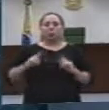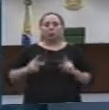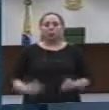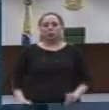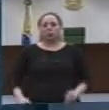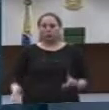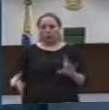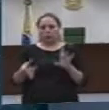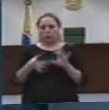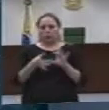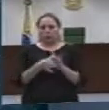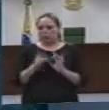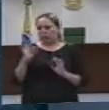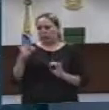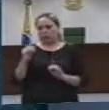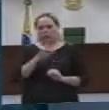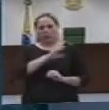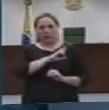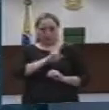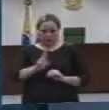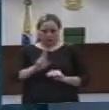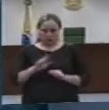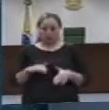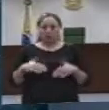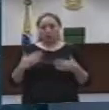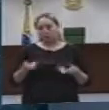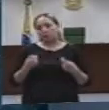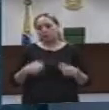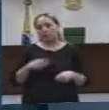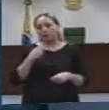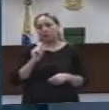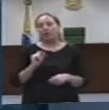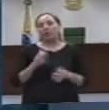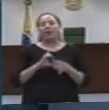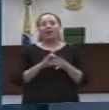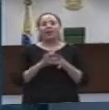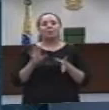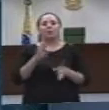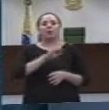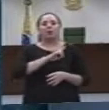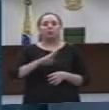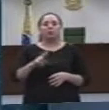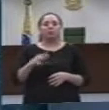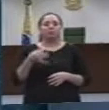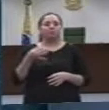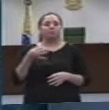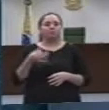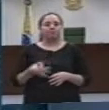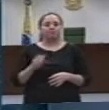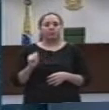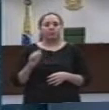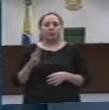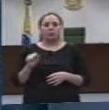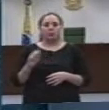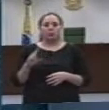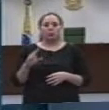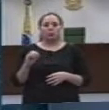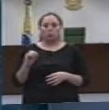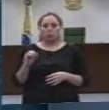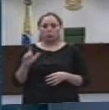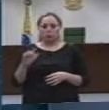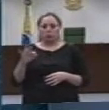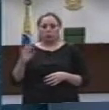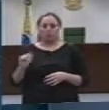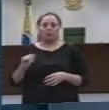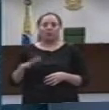então esse lado é importante de ser dito na a liberdade religiosa absoluta é Talvez um dos principais